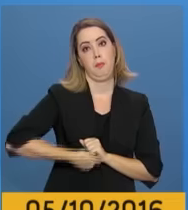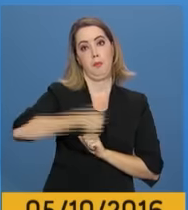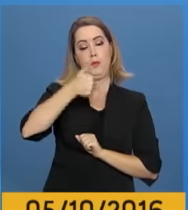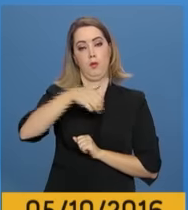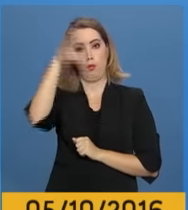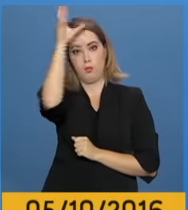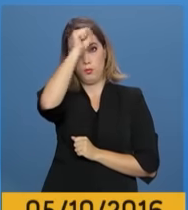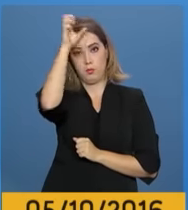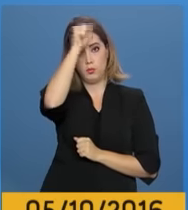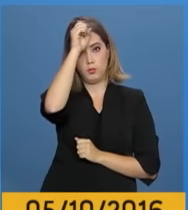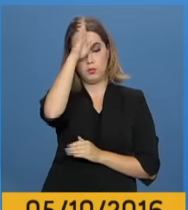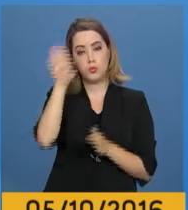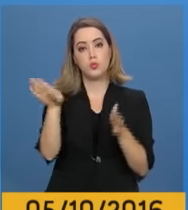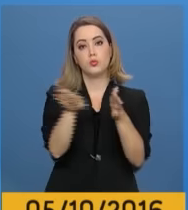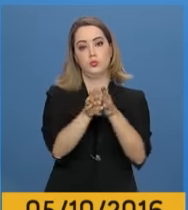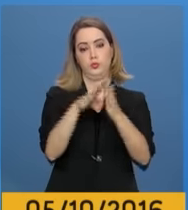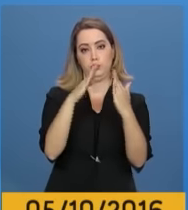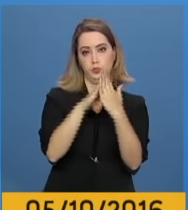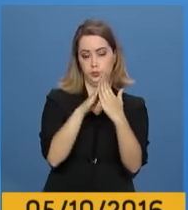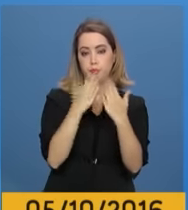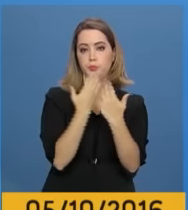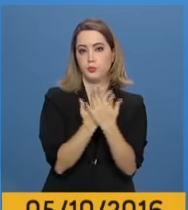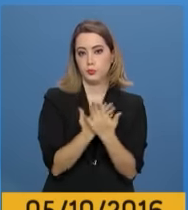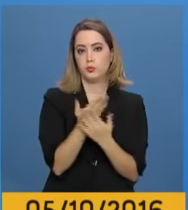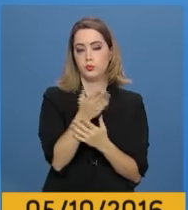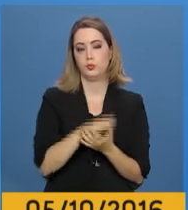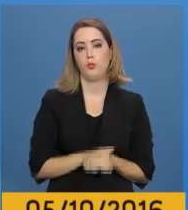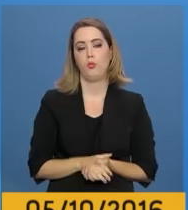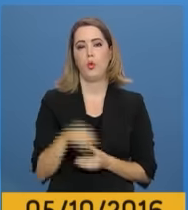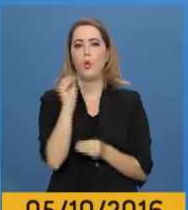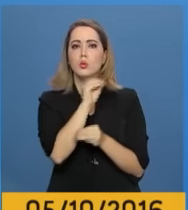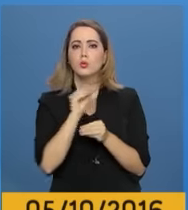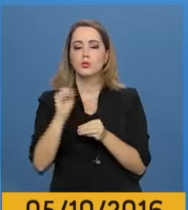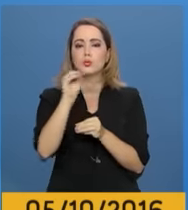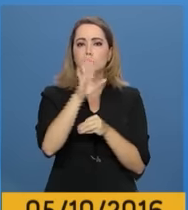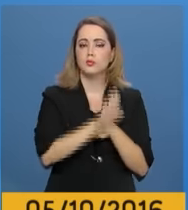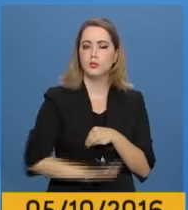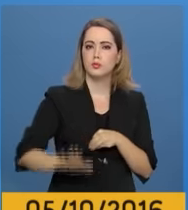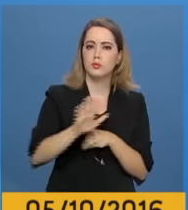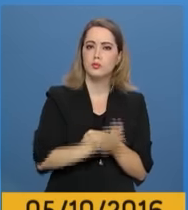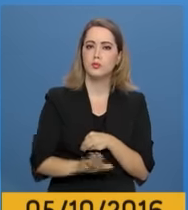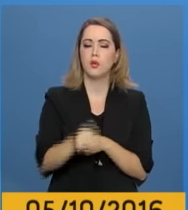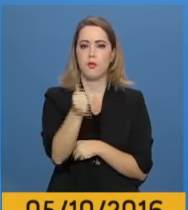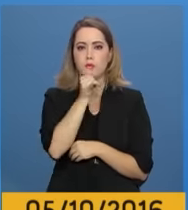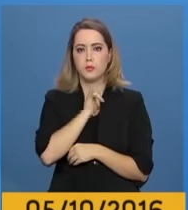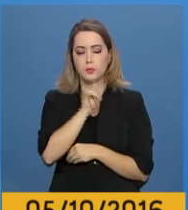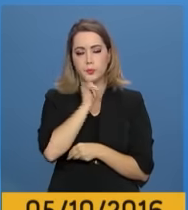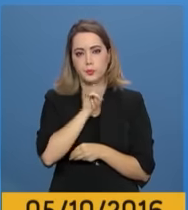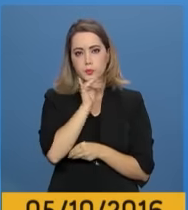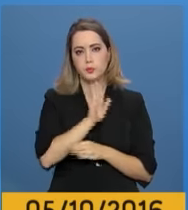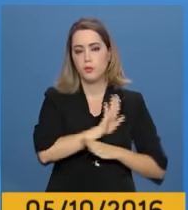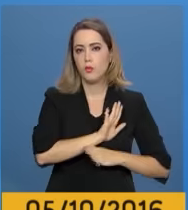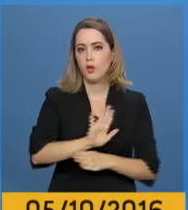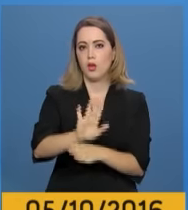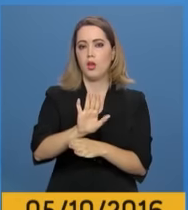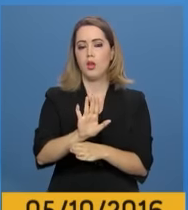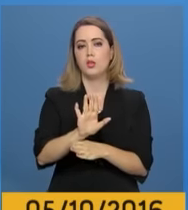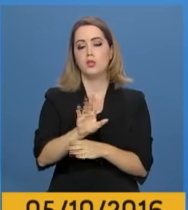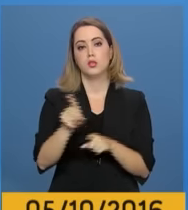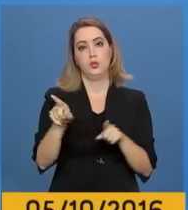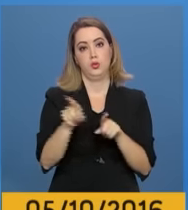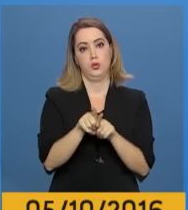quando chegar à escola. Os cuidados na primeira infância, por exemplo, ajudam a inibir o